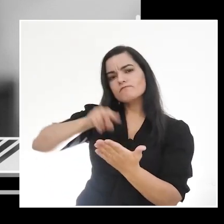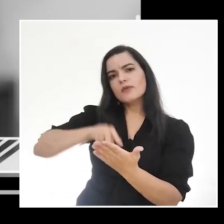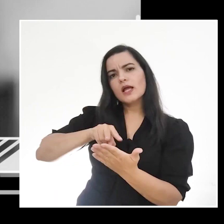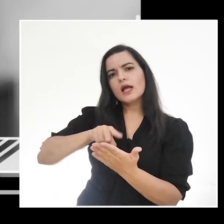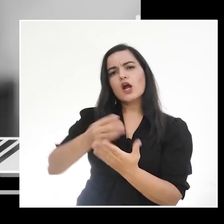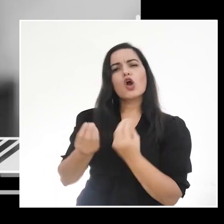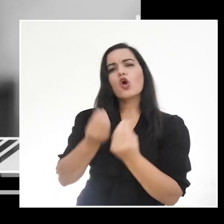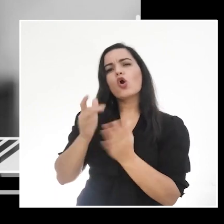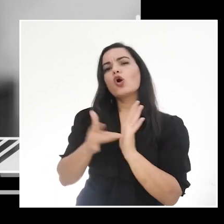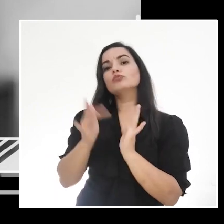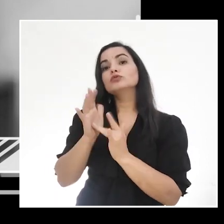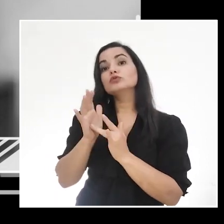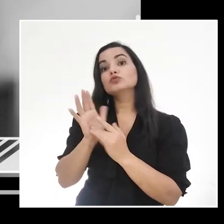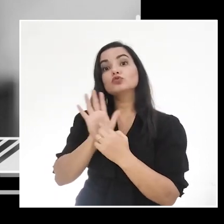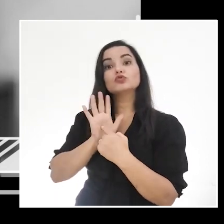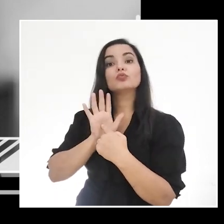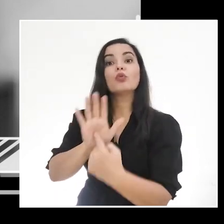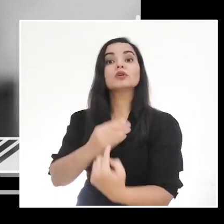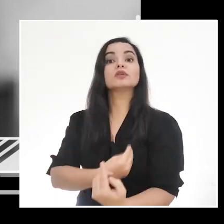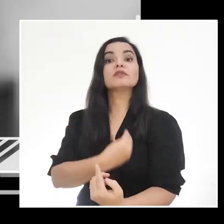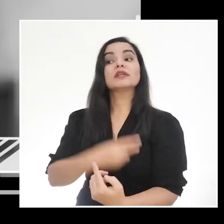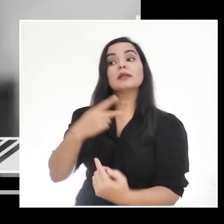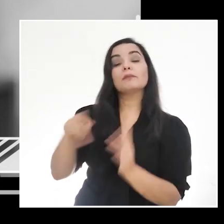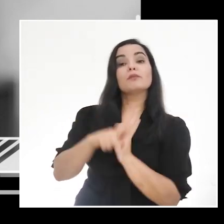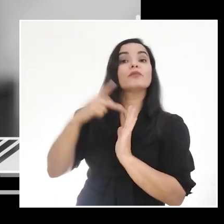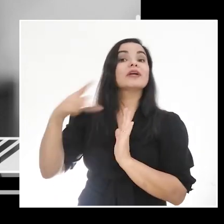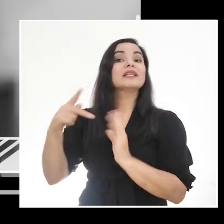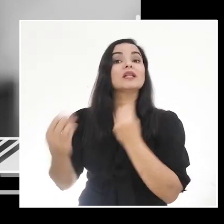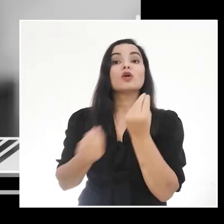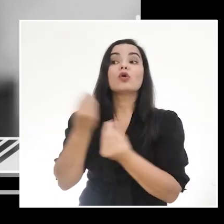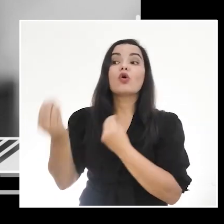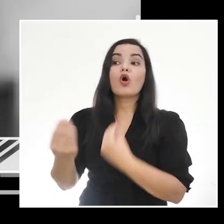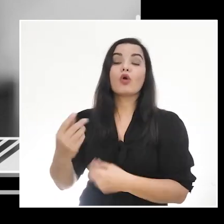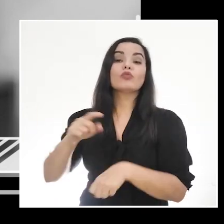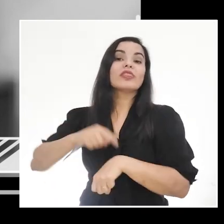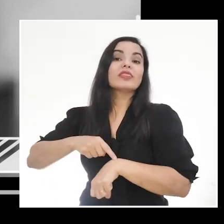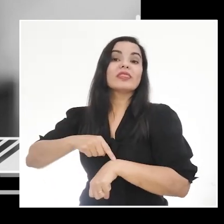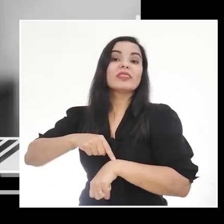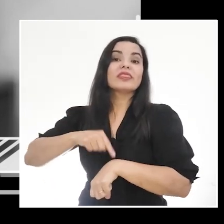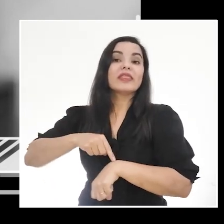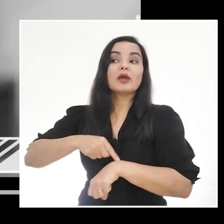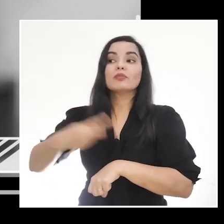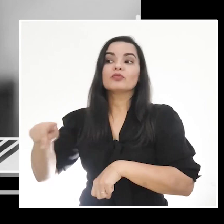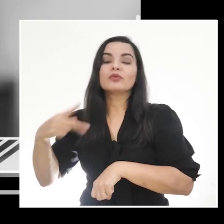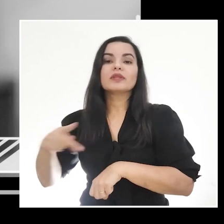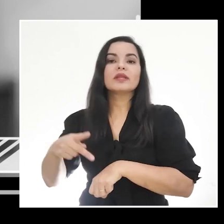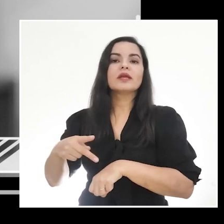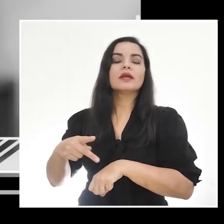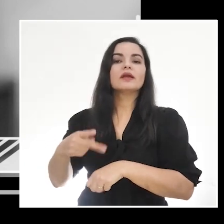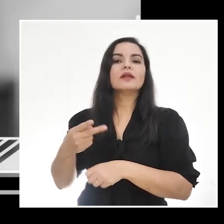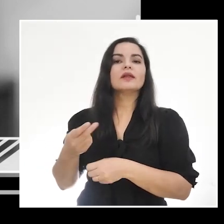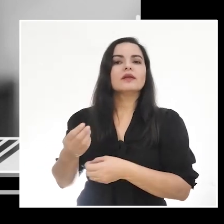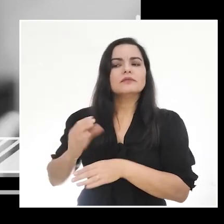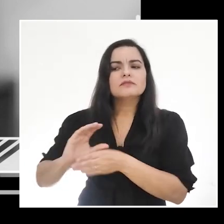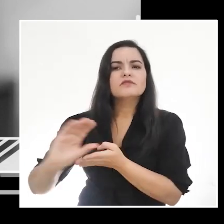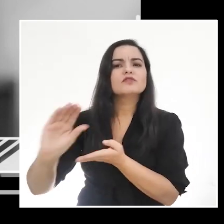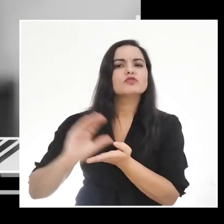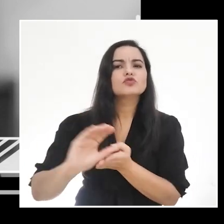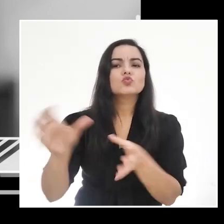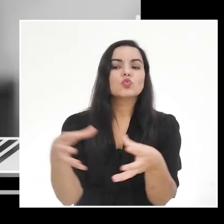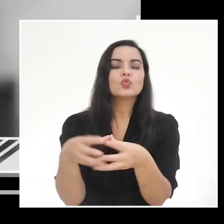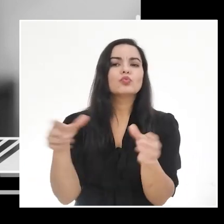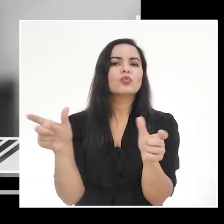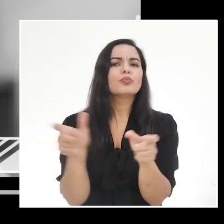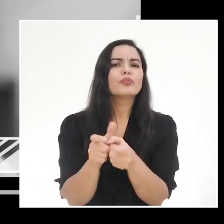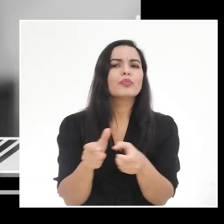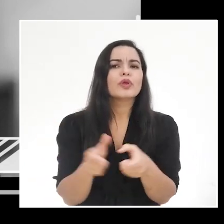para Jesus. Como Jesus caminhou com as pessoas, como ele investiu a sua própria vida, como ele